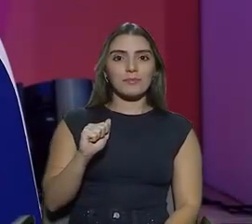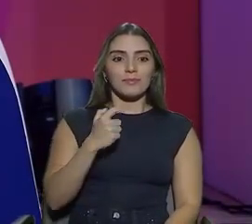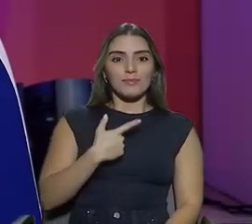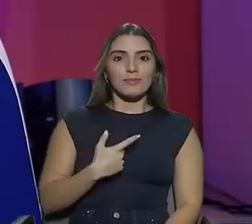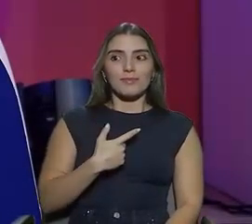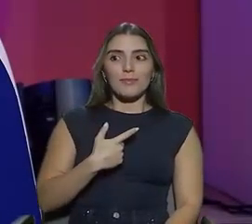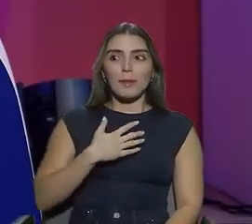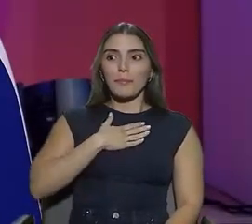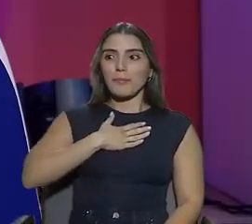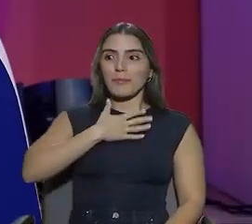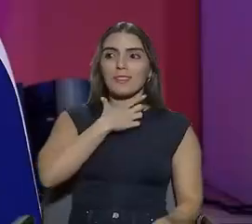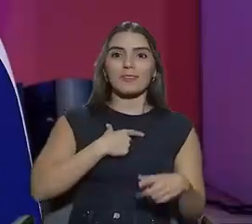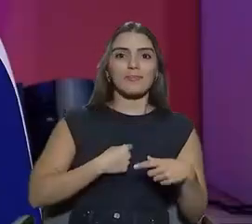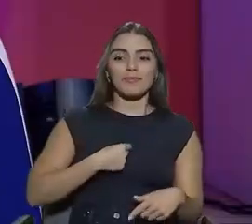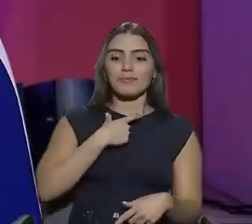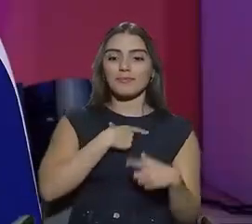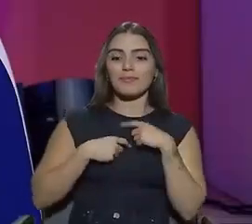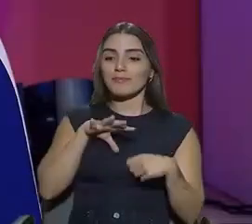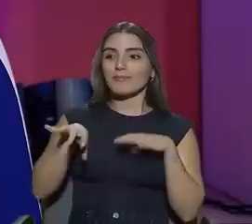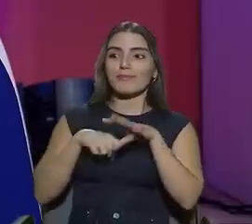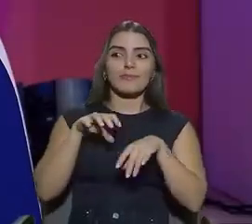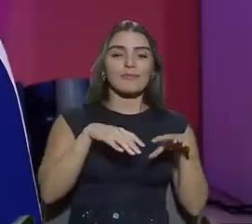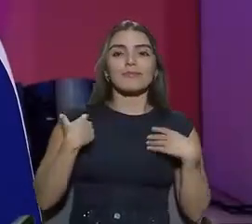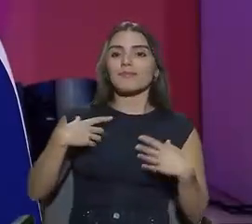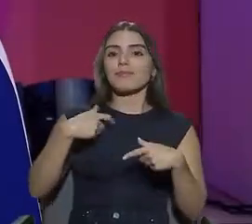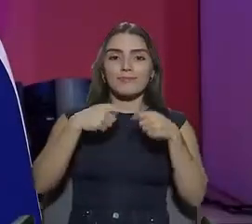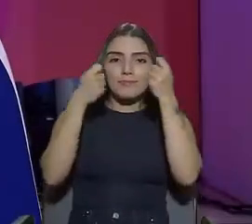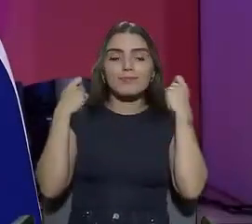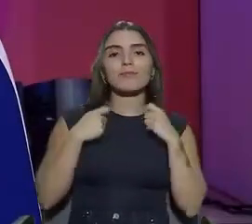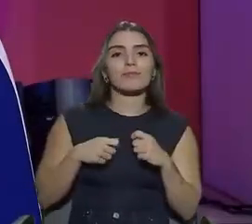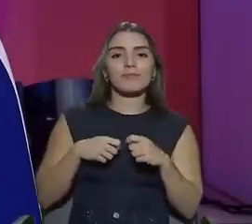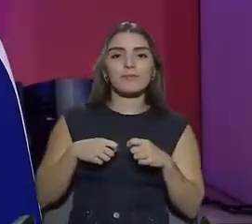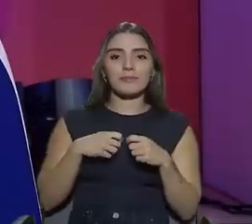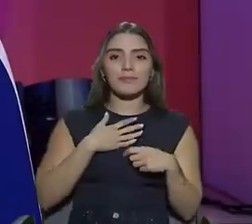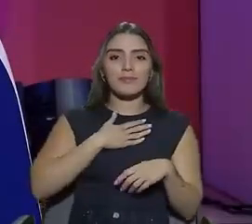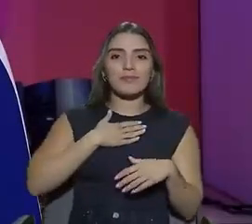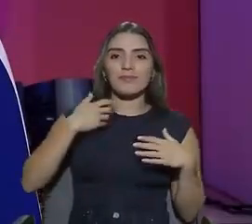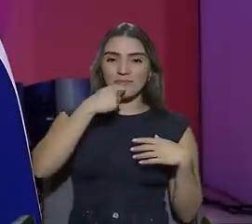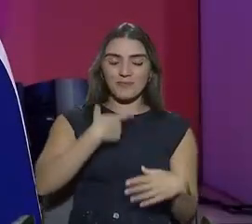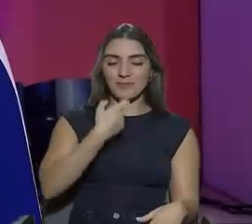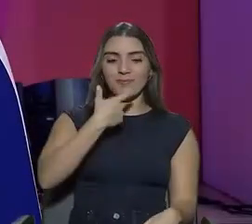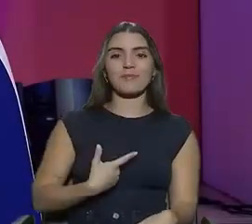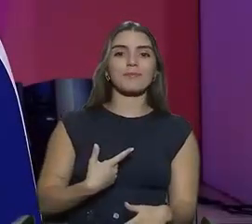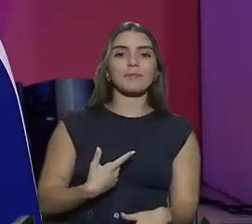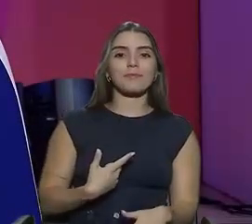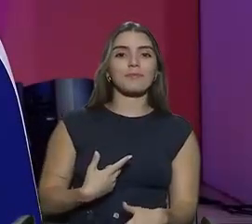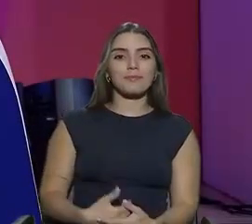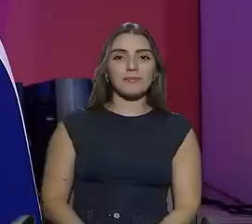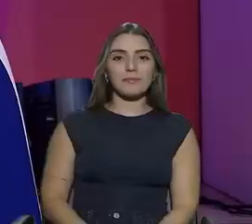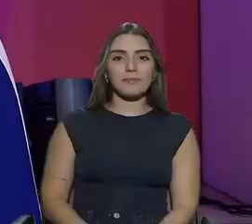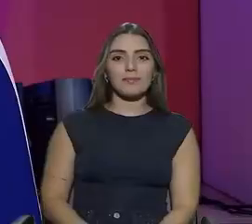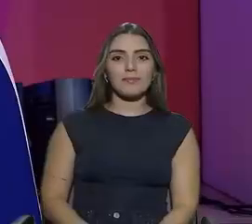meu colar, e aí fui pegar o colar, e boto o colar, e entra na live, meu Deus, sou eu, e aí, pronto, a